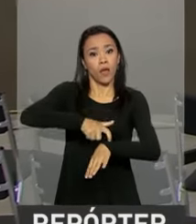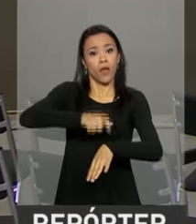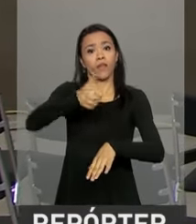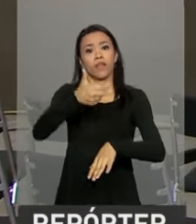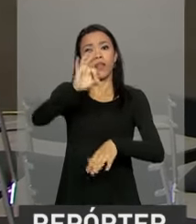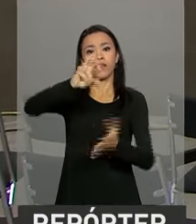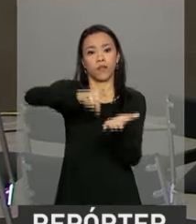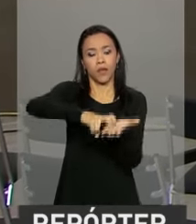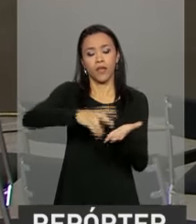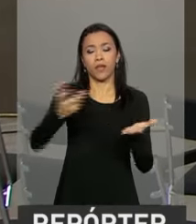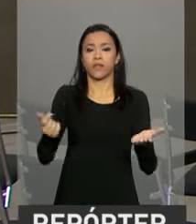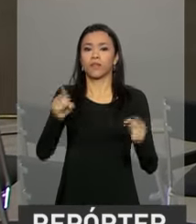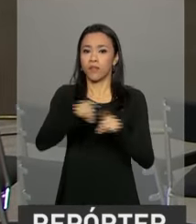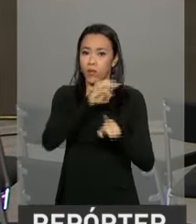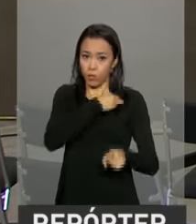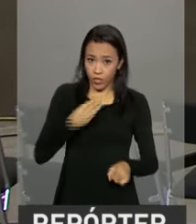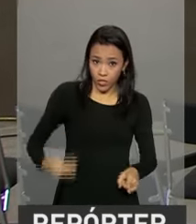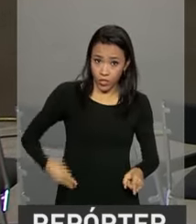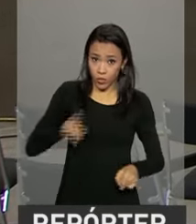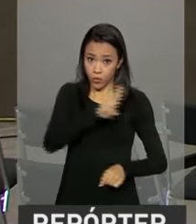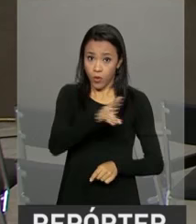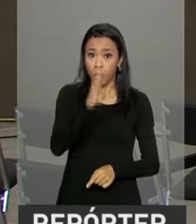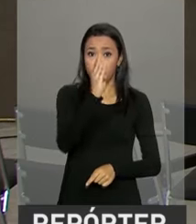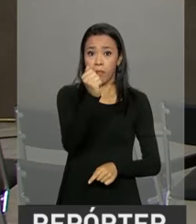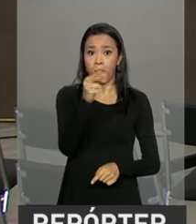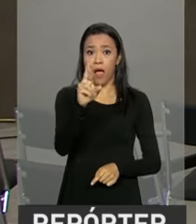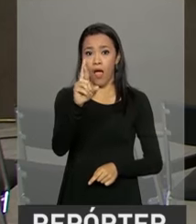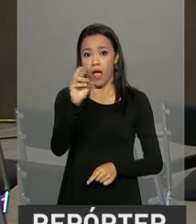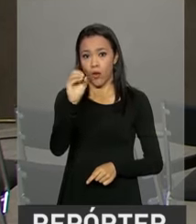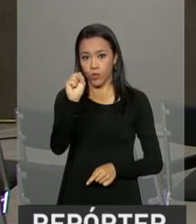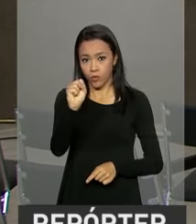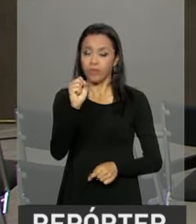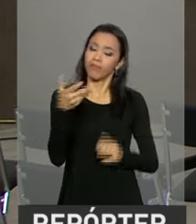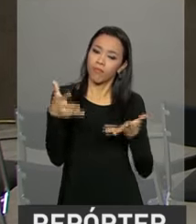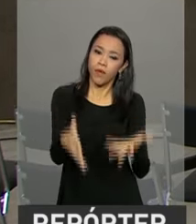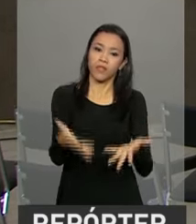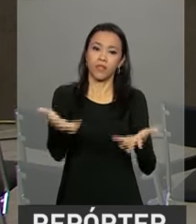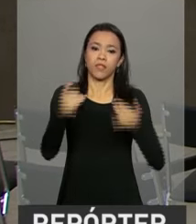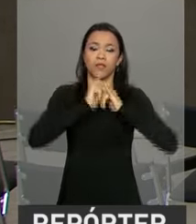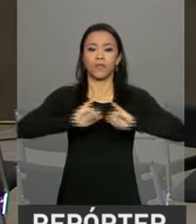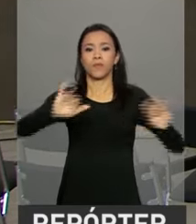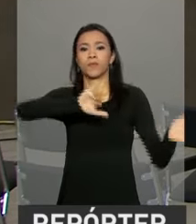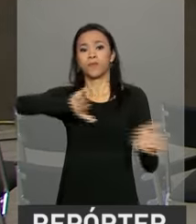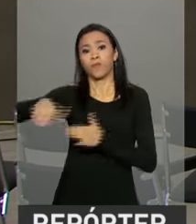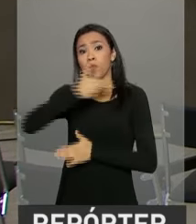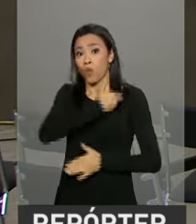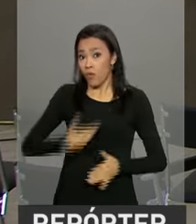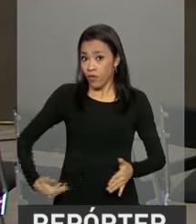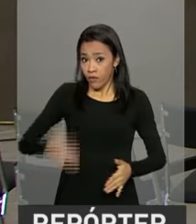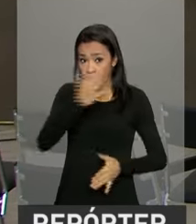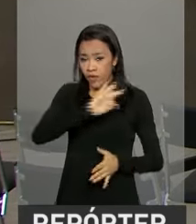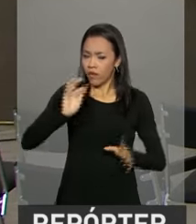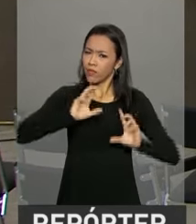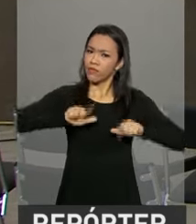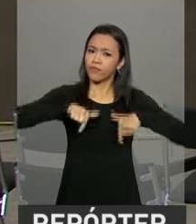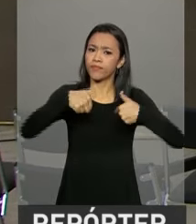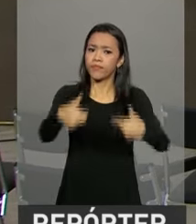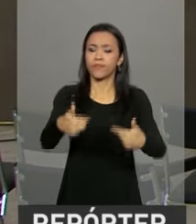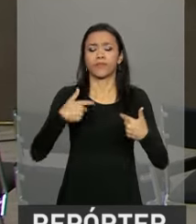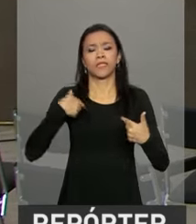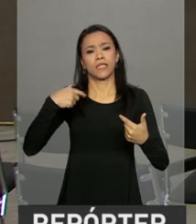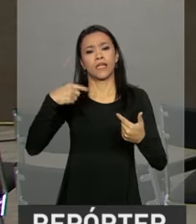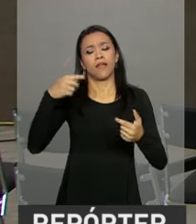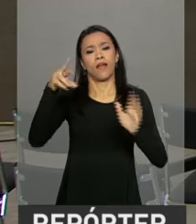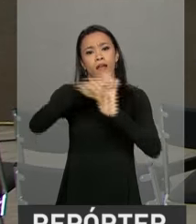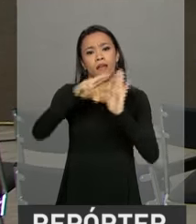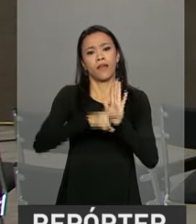manhã. O ministro da Saúde, Ricardo Barros, também participa desse anúncio. A gente lembra que o governo federal tem unido esforços aí, tomado medidas importantes